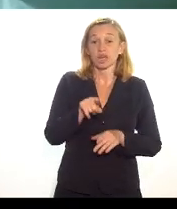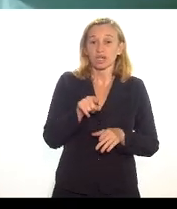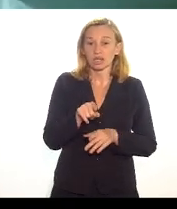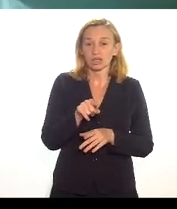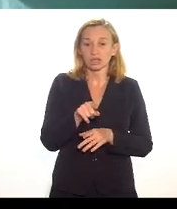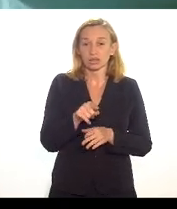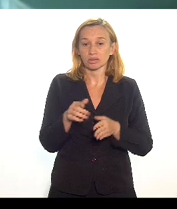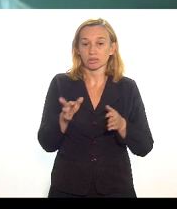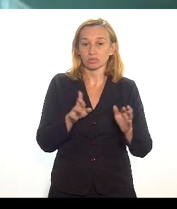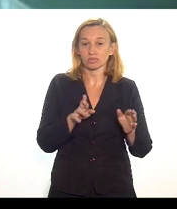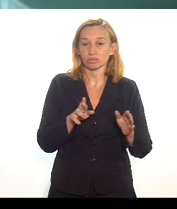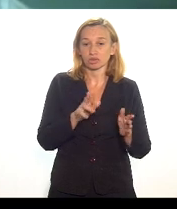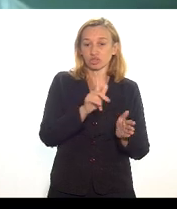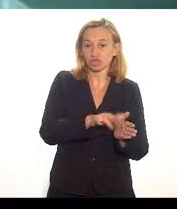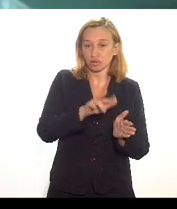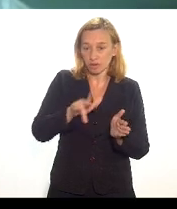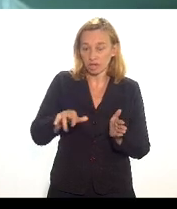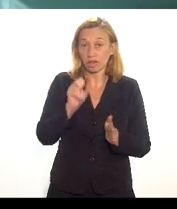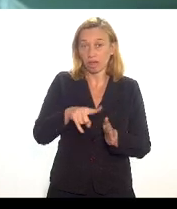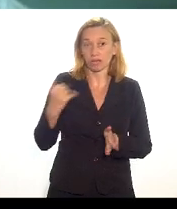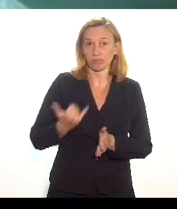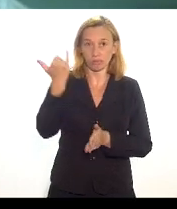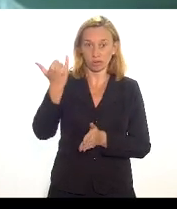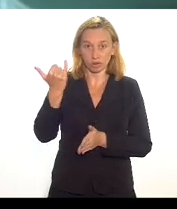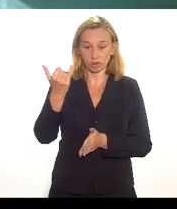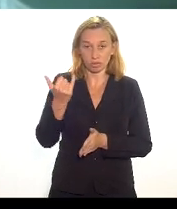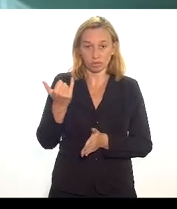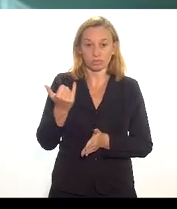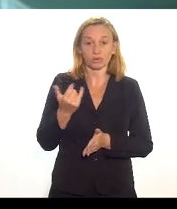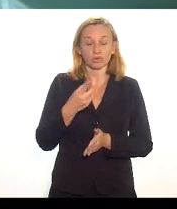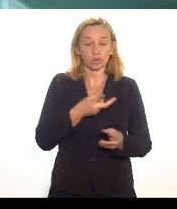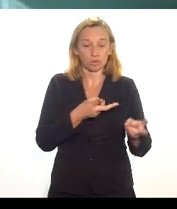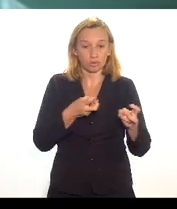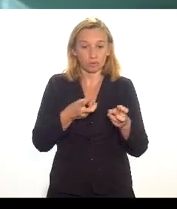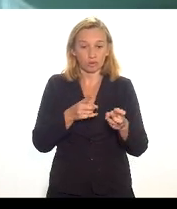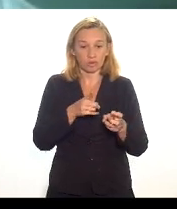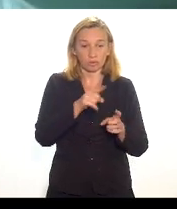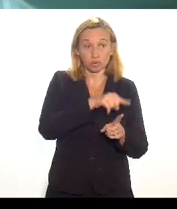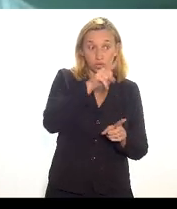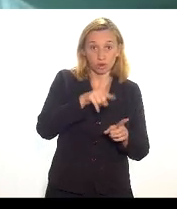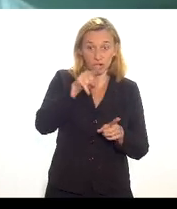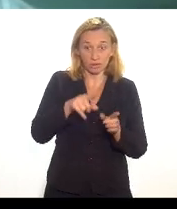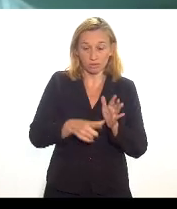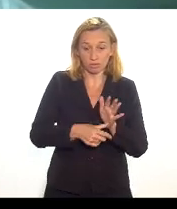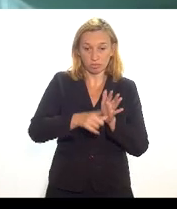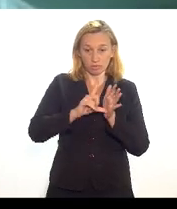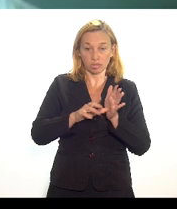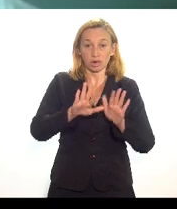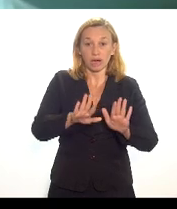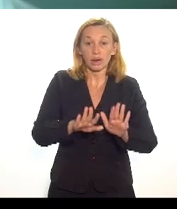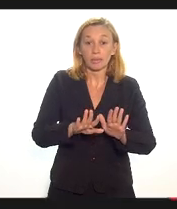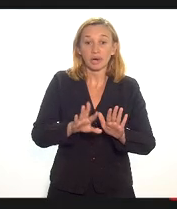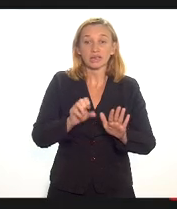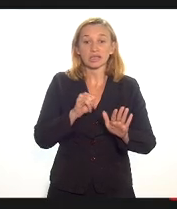essas oscilações, elas são importantes, né, como a gente viu no gráfico anterior. Mas se a gente comparar